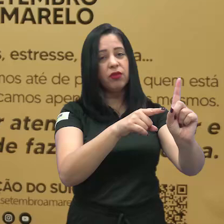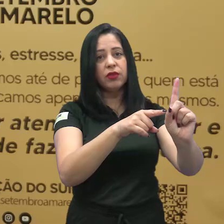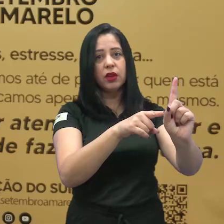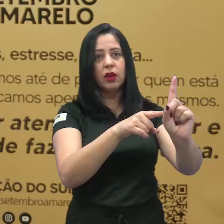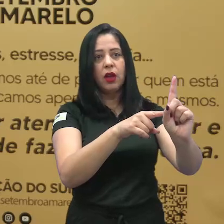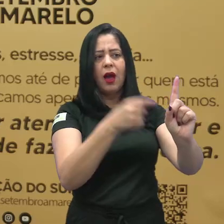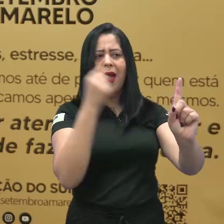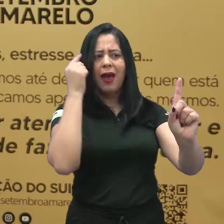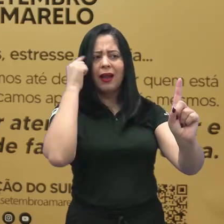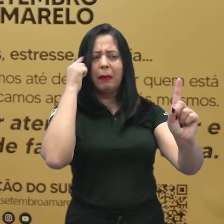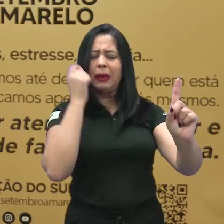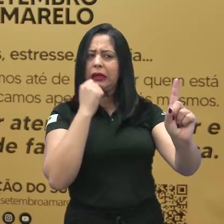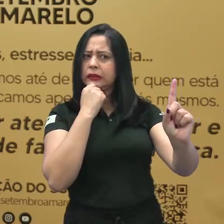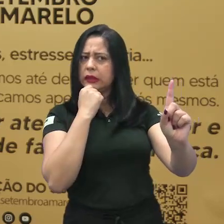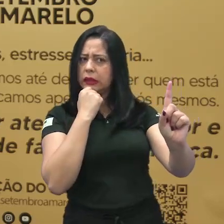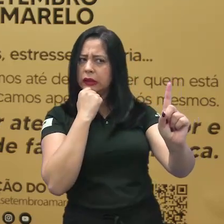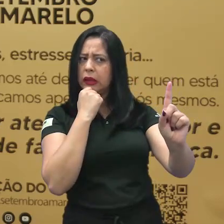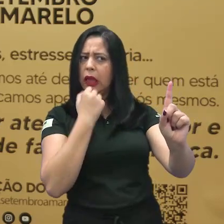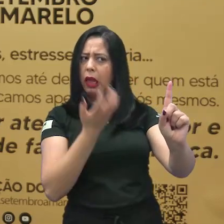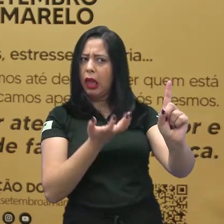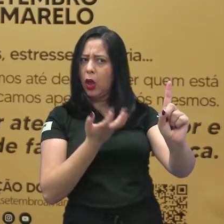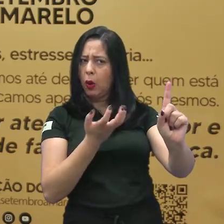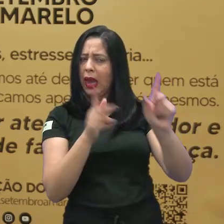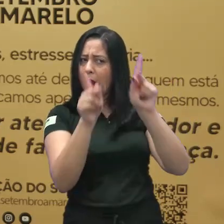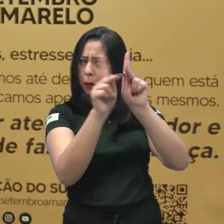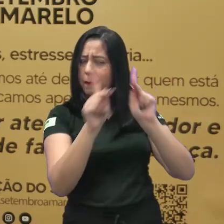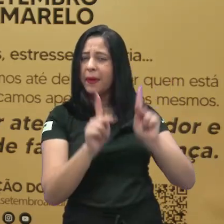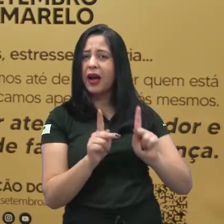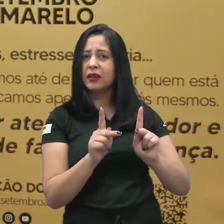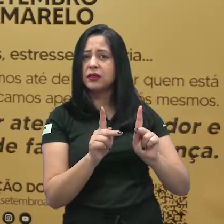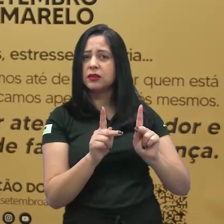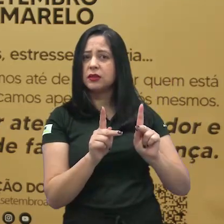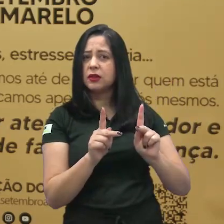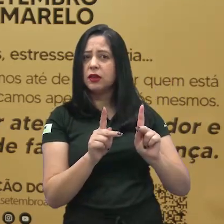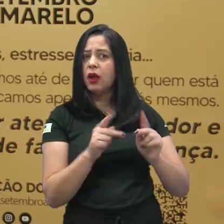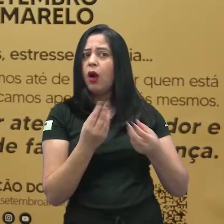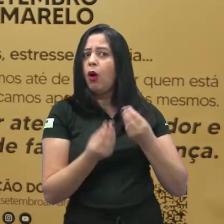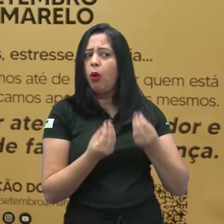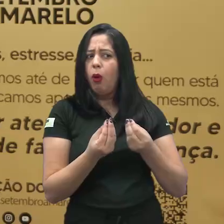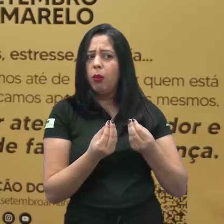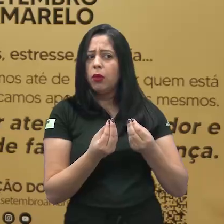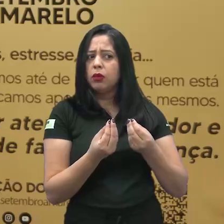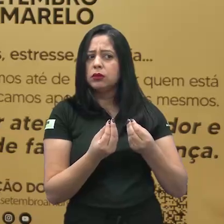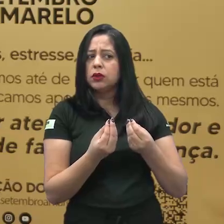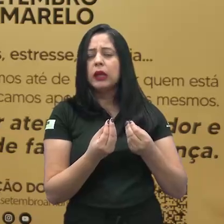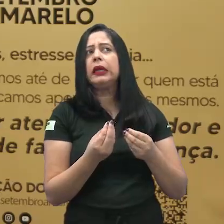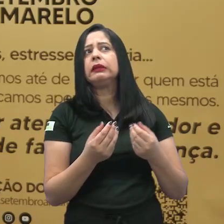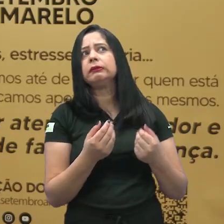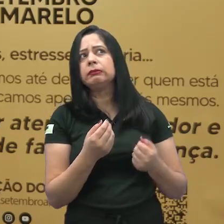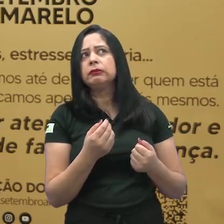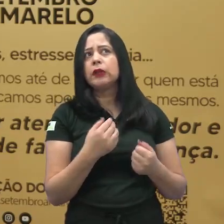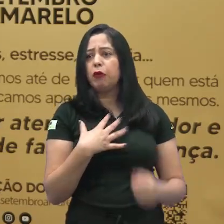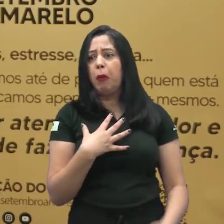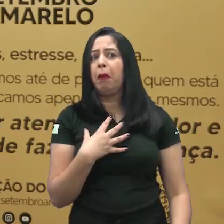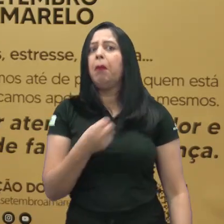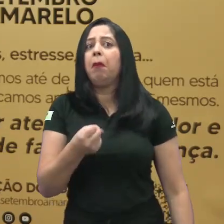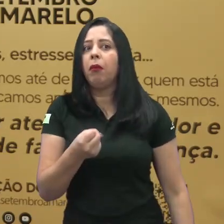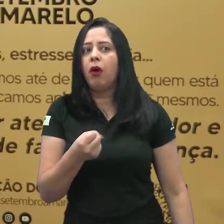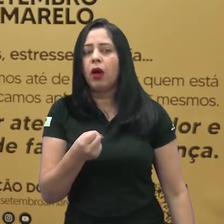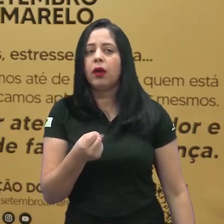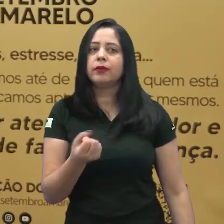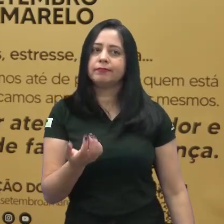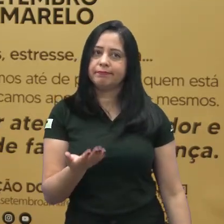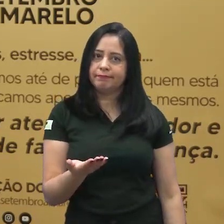ser uma opção, né? Eu quero a paz. Onde eu tenho a paz? Na vida não dá, então se eu sair da vida eu encontro a